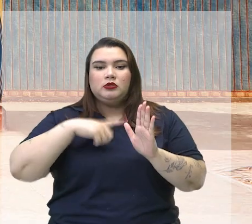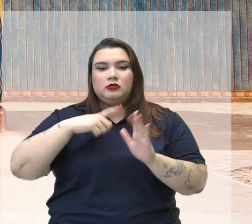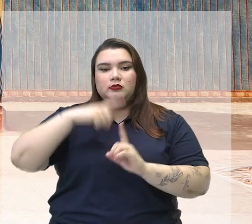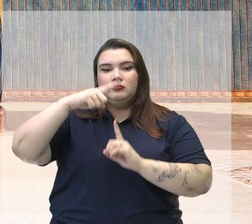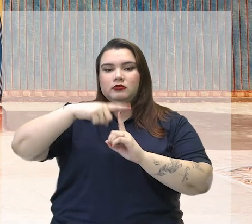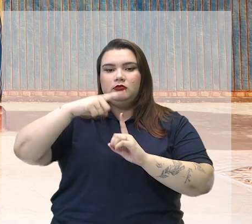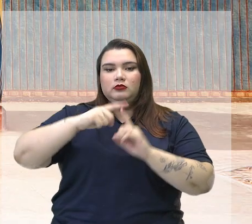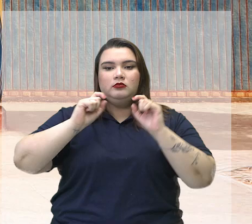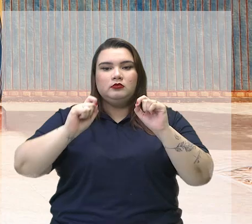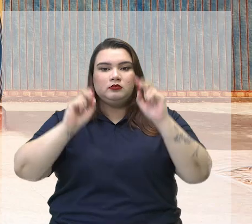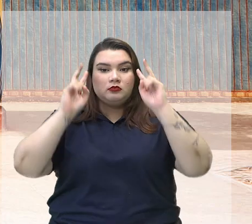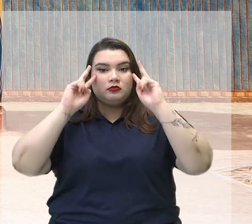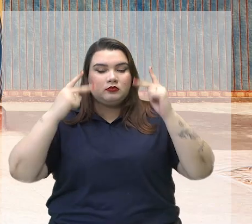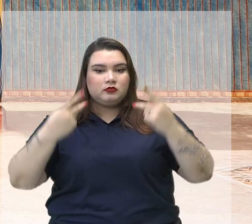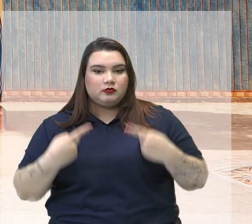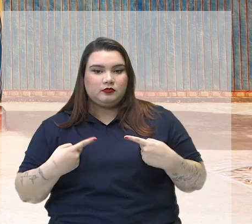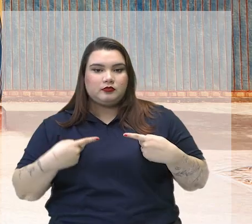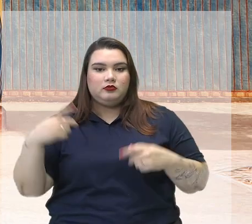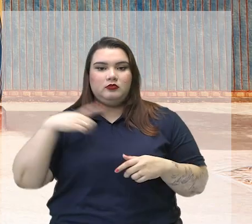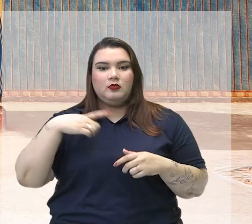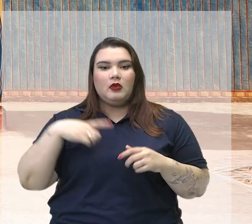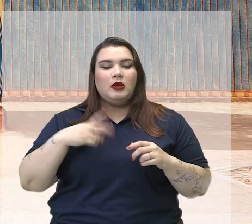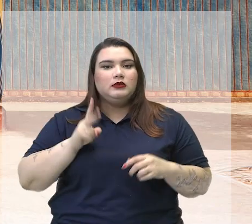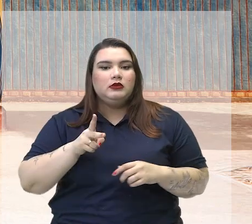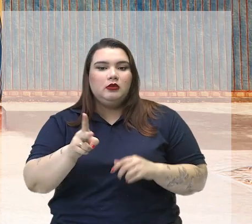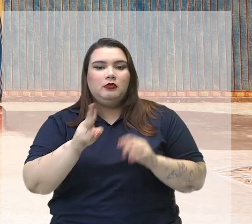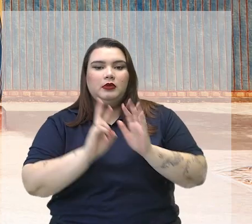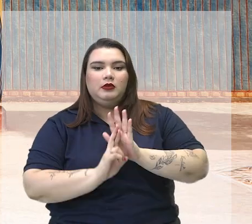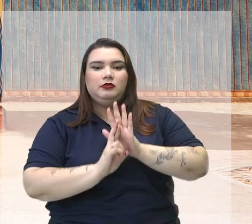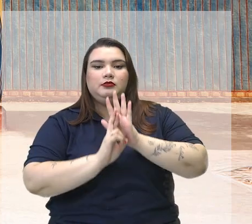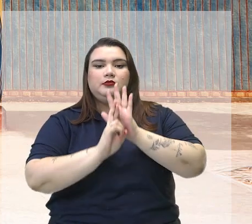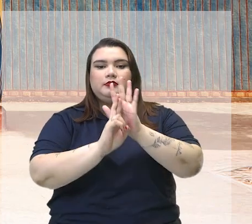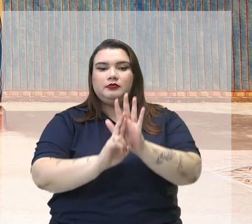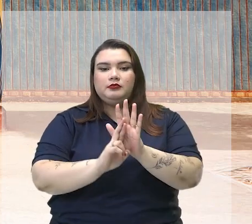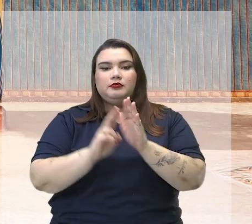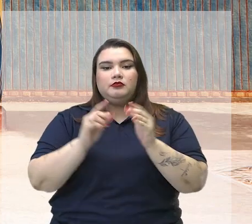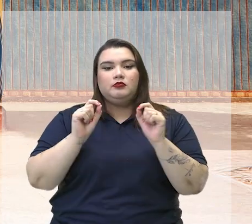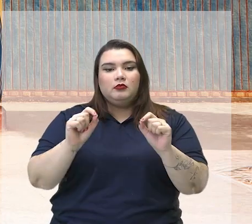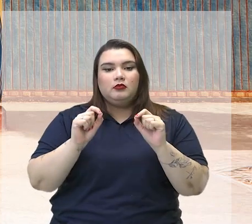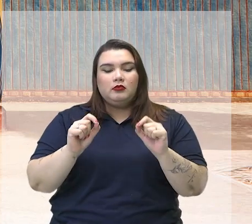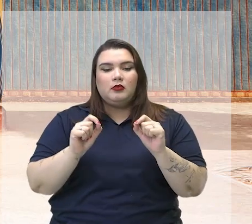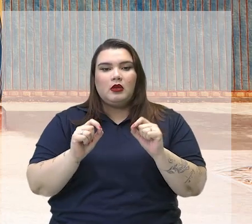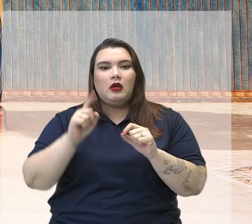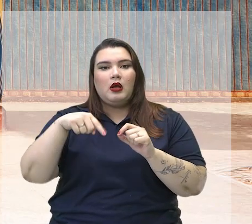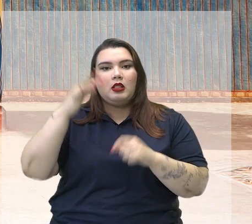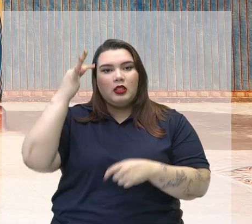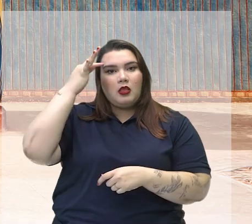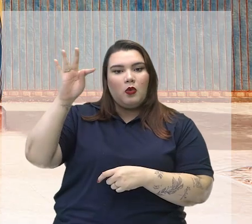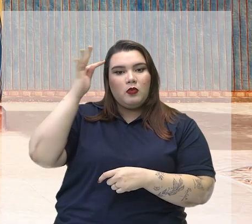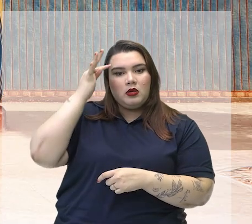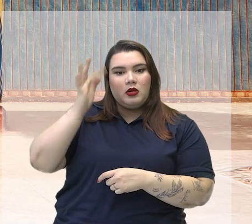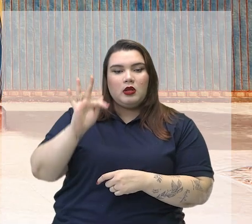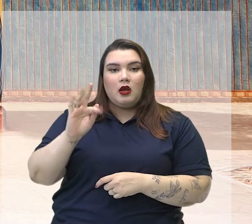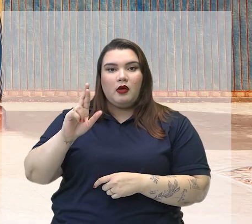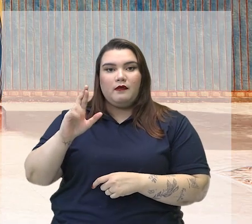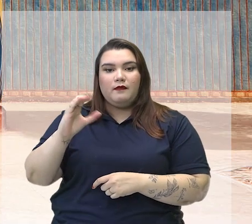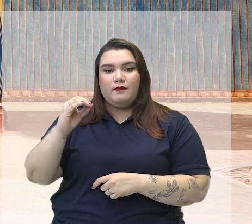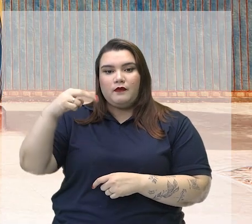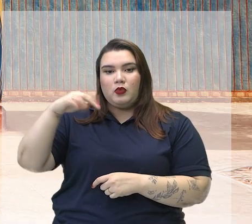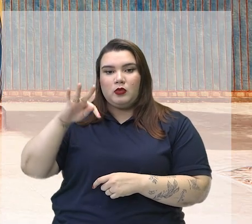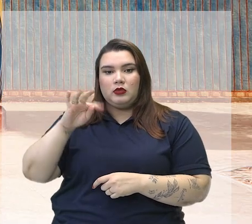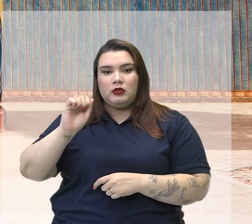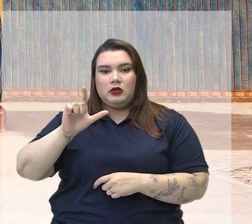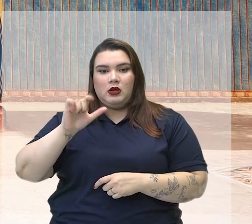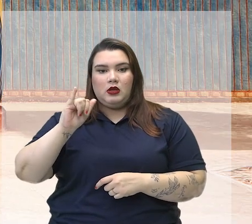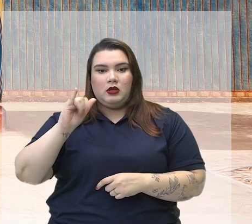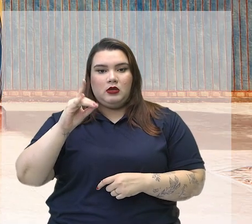os seres humanos, eles sempre eram representados a partir da lei da frontalidade, como vocês podem ver, ou seja,